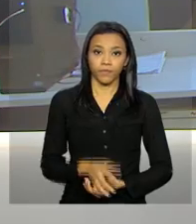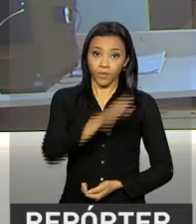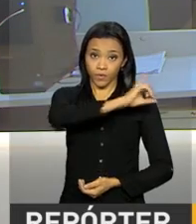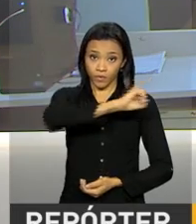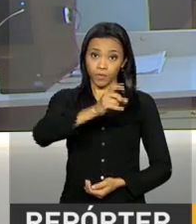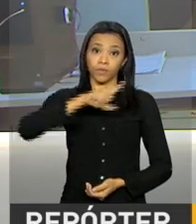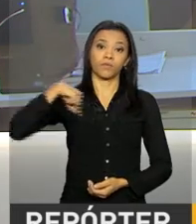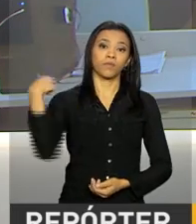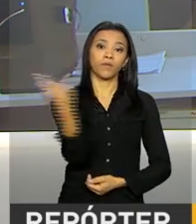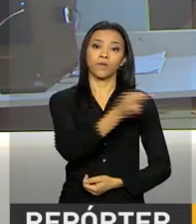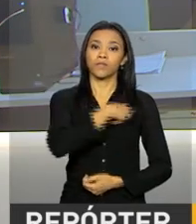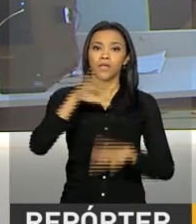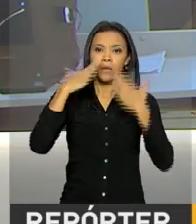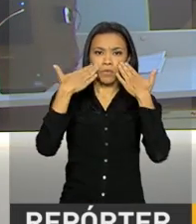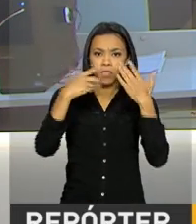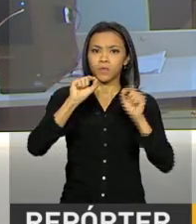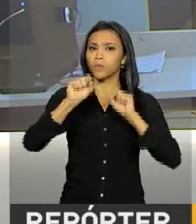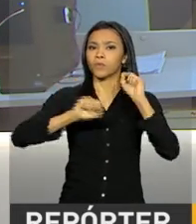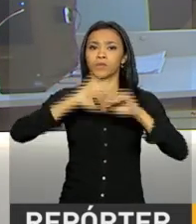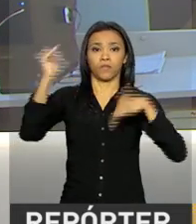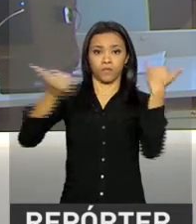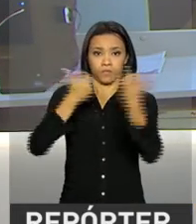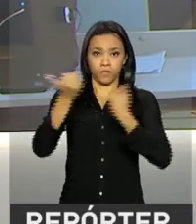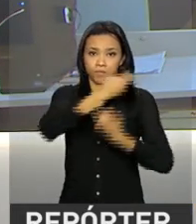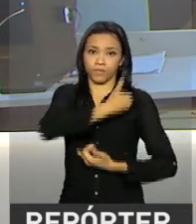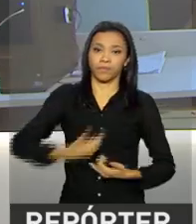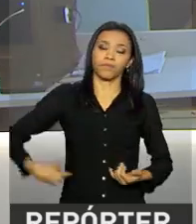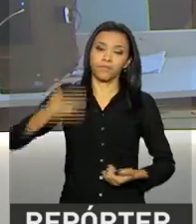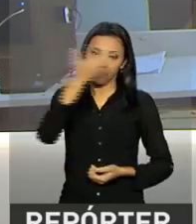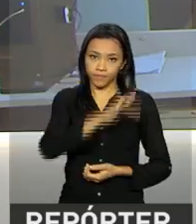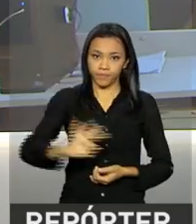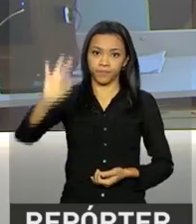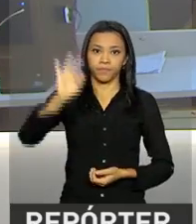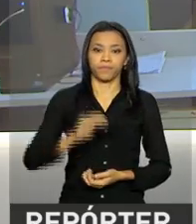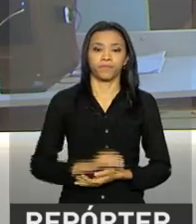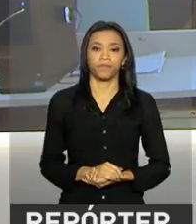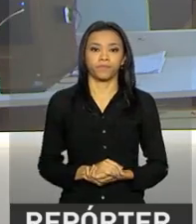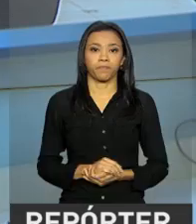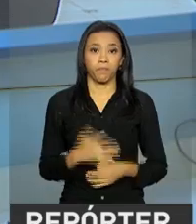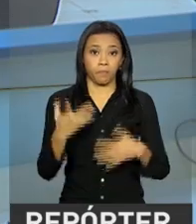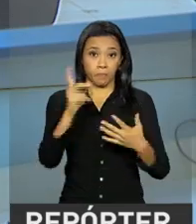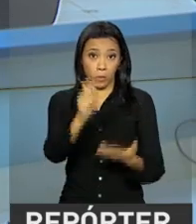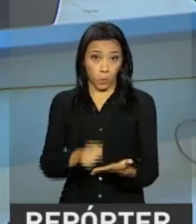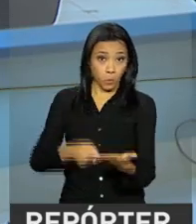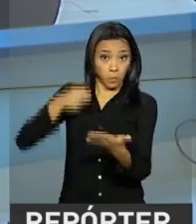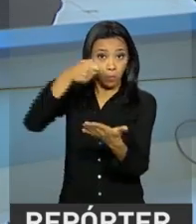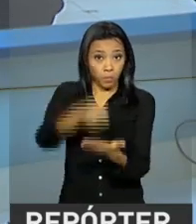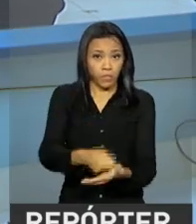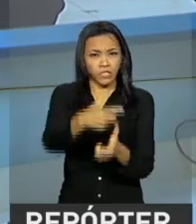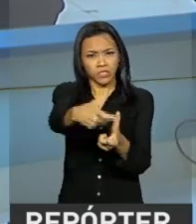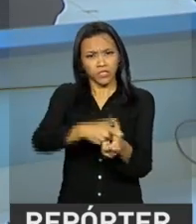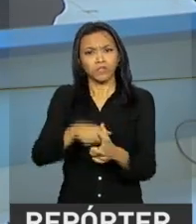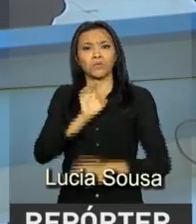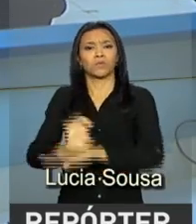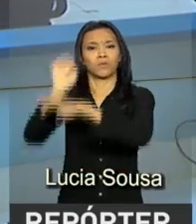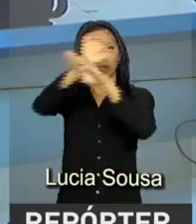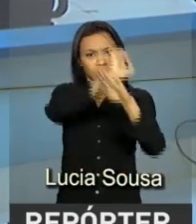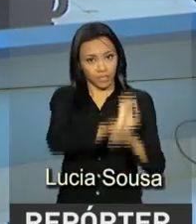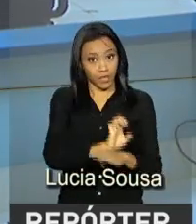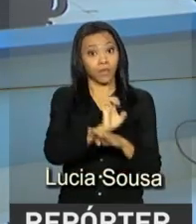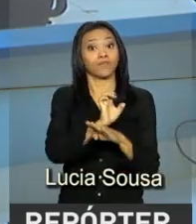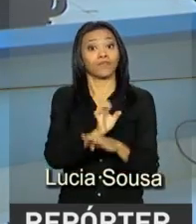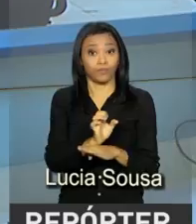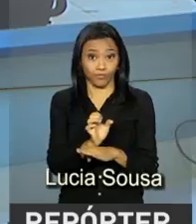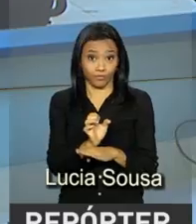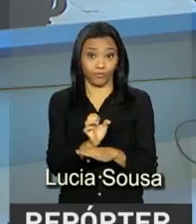Olá estamos de volta com o repórter NBR e as notícias do governo federal o pagamento da dívida nos Estados com